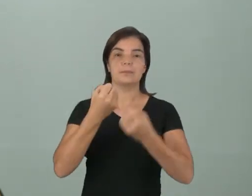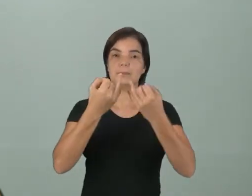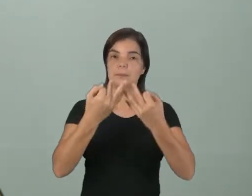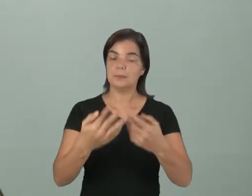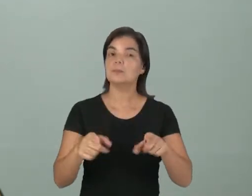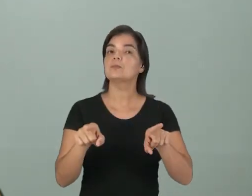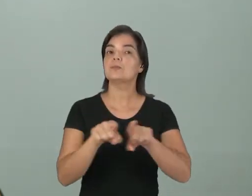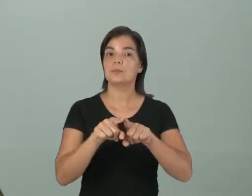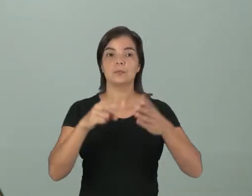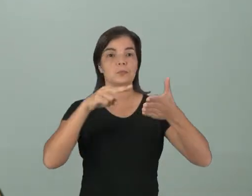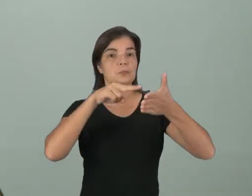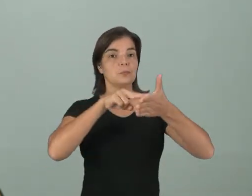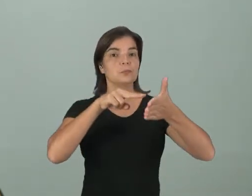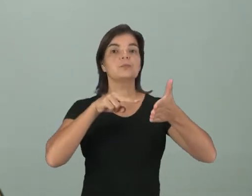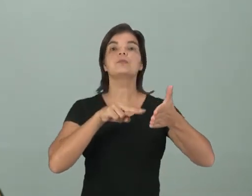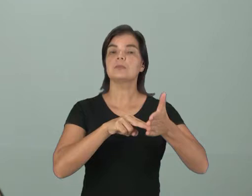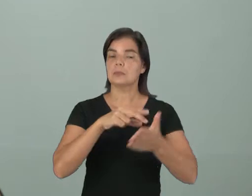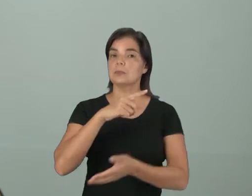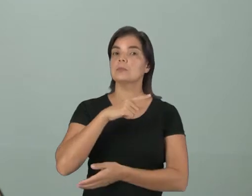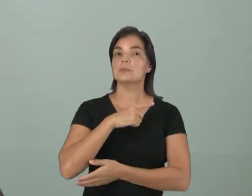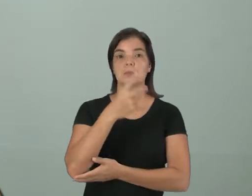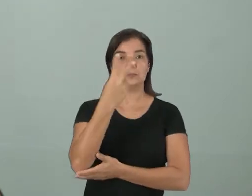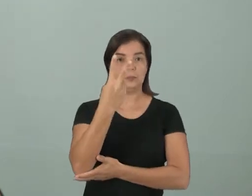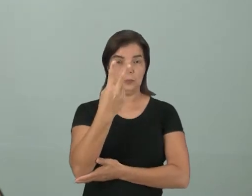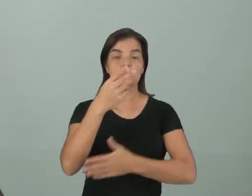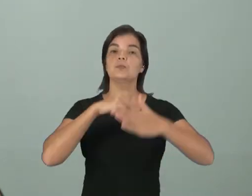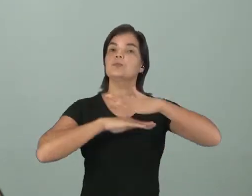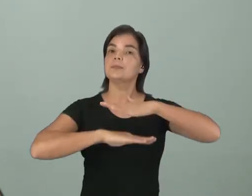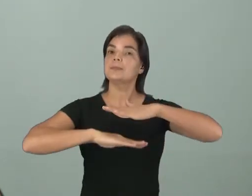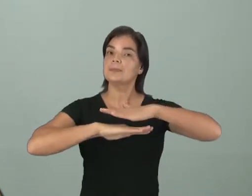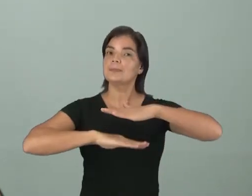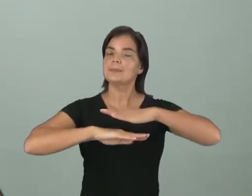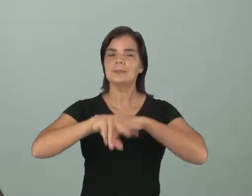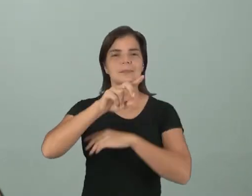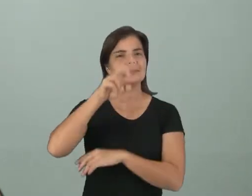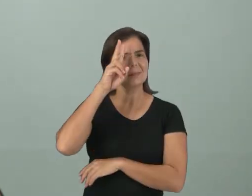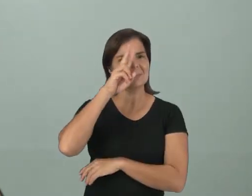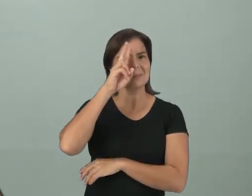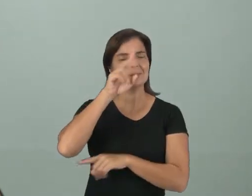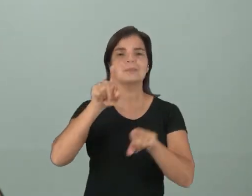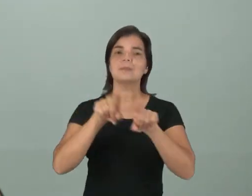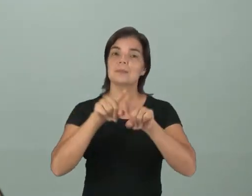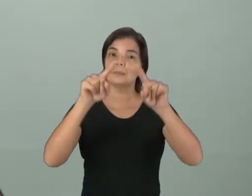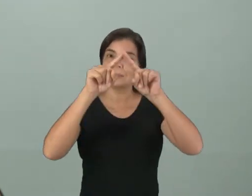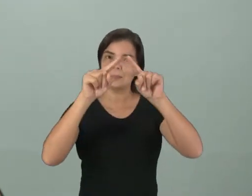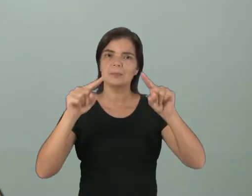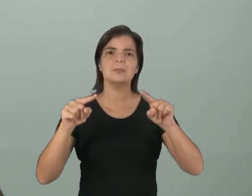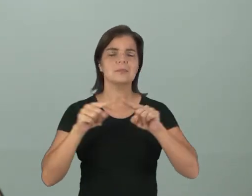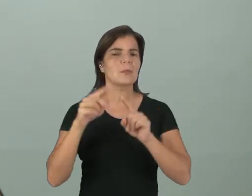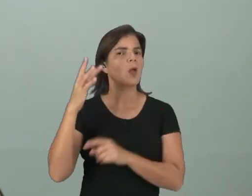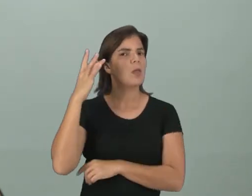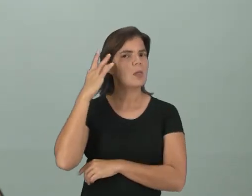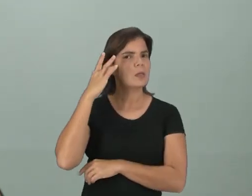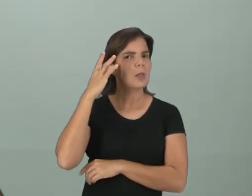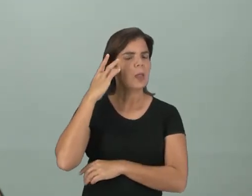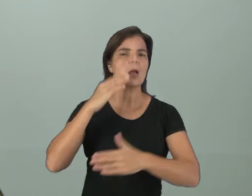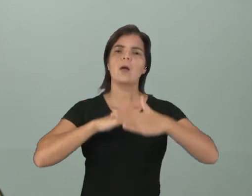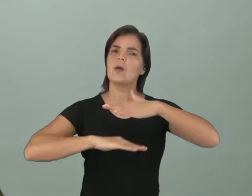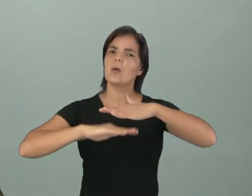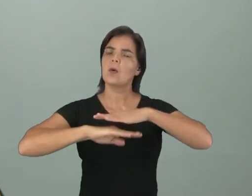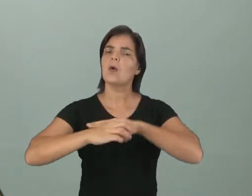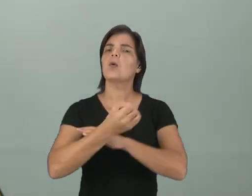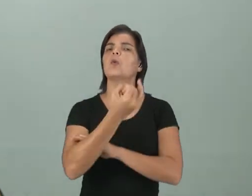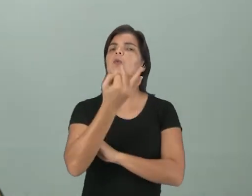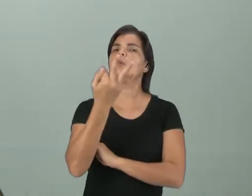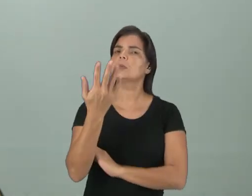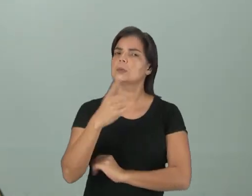nos poliedros, nos prismas, eles possuíam duas bases. Vocês lembram disso? E as pirâmides? Será que elas têm bases?